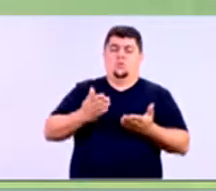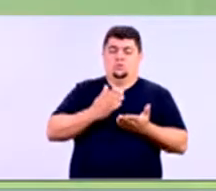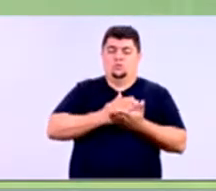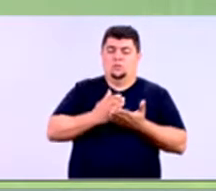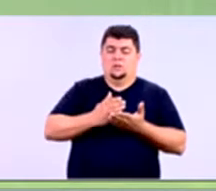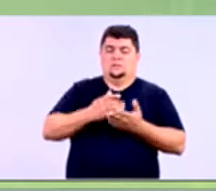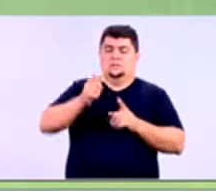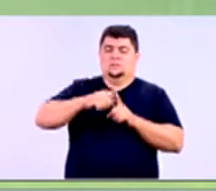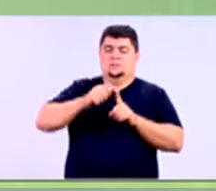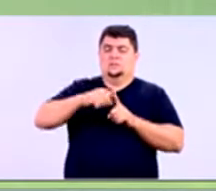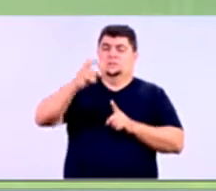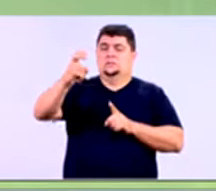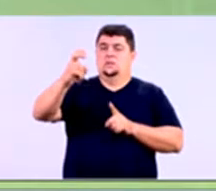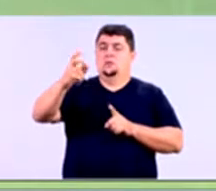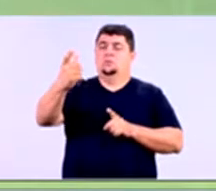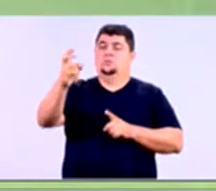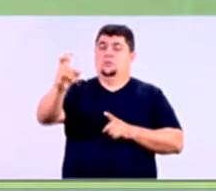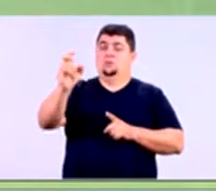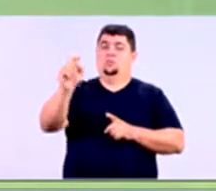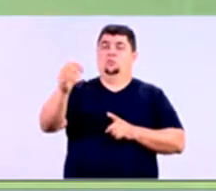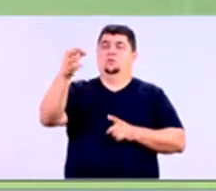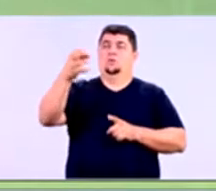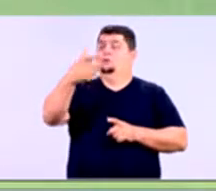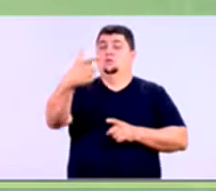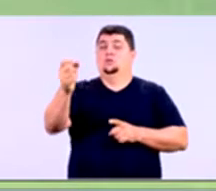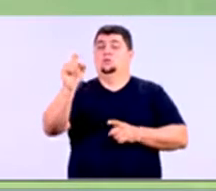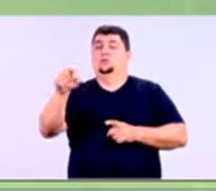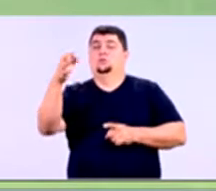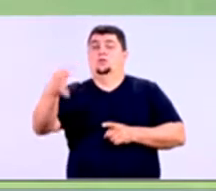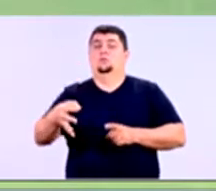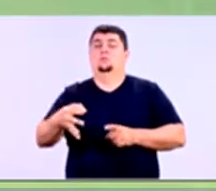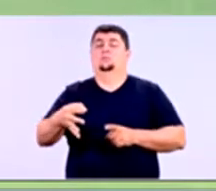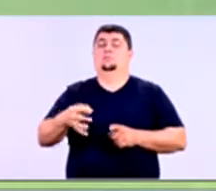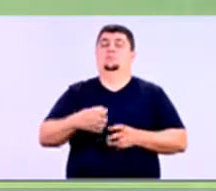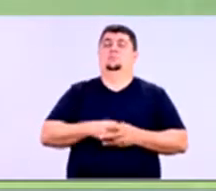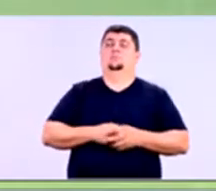dinheiro hoje, o valor presente.